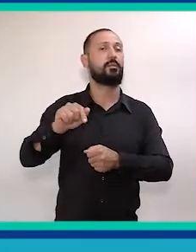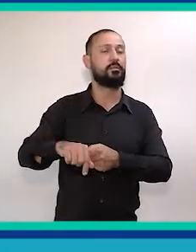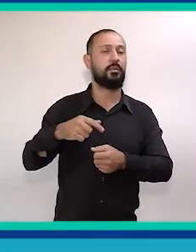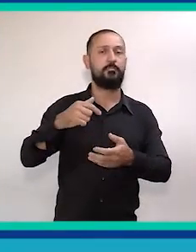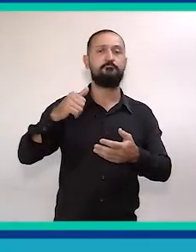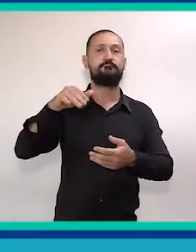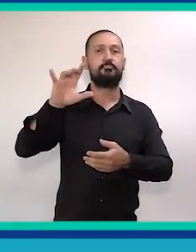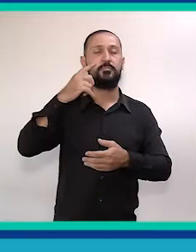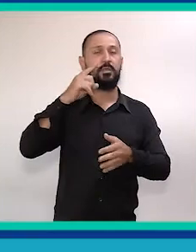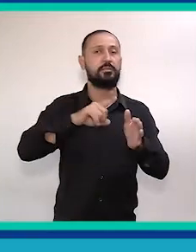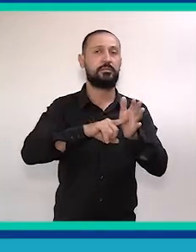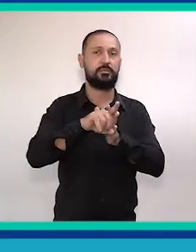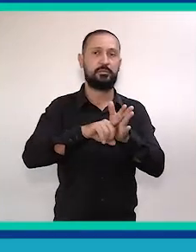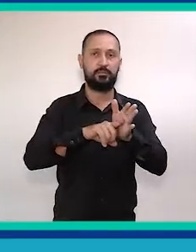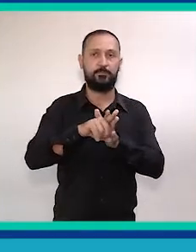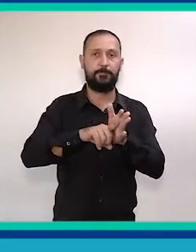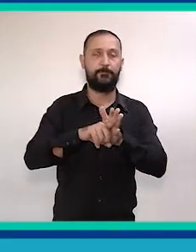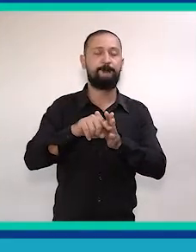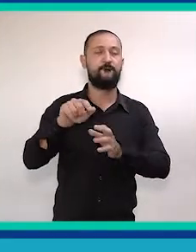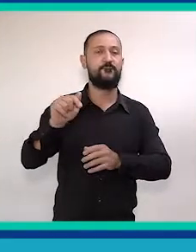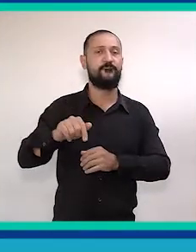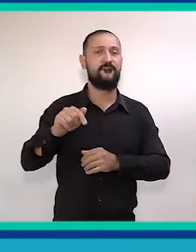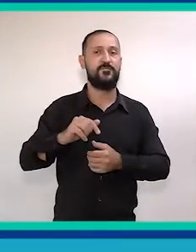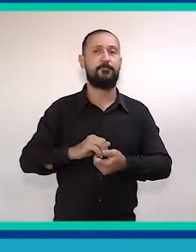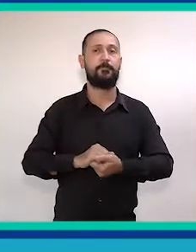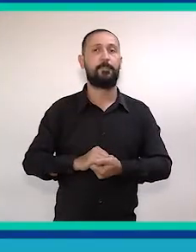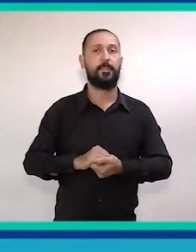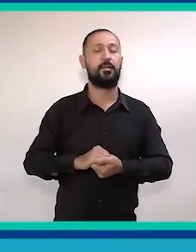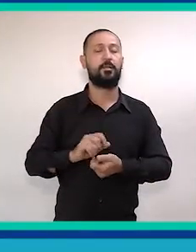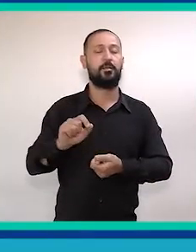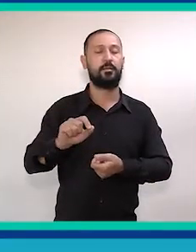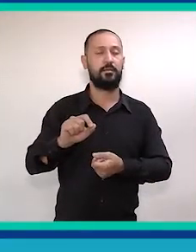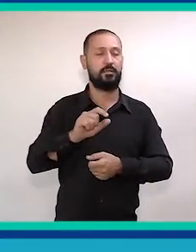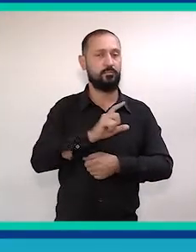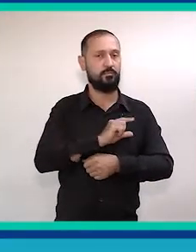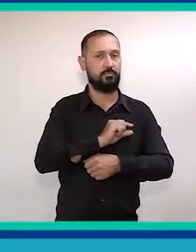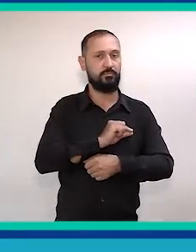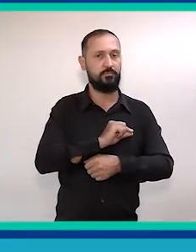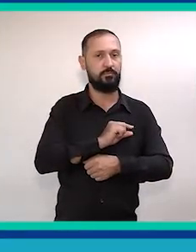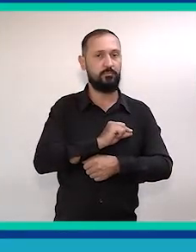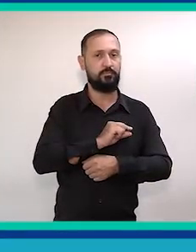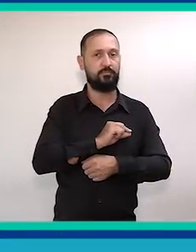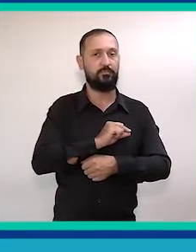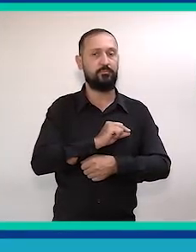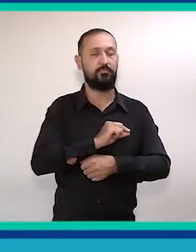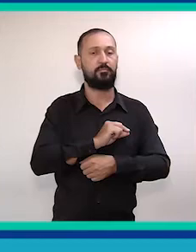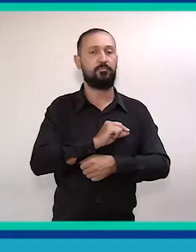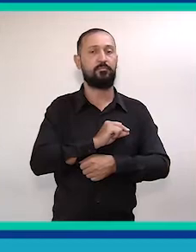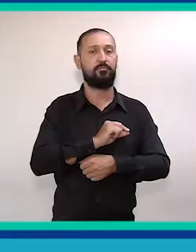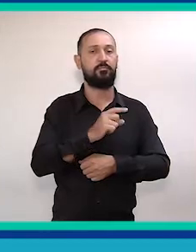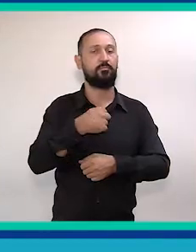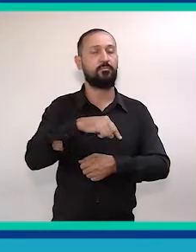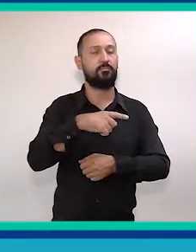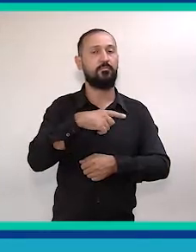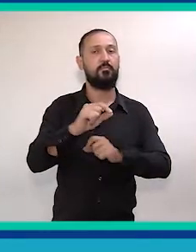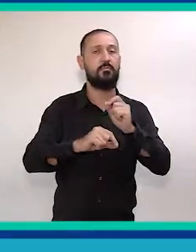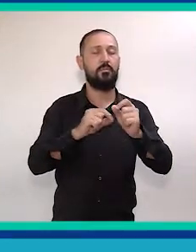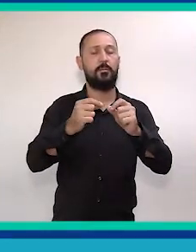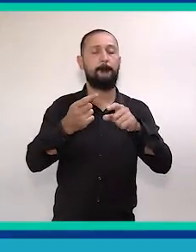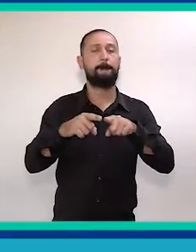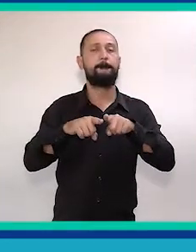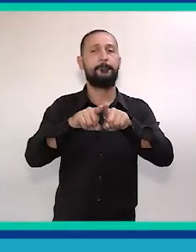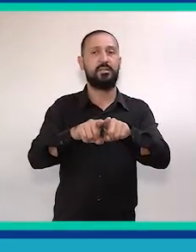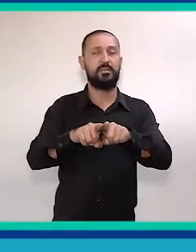tudo por aqui mesmo, a grande maioria dos procedimentos aqui na Universidade Católica Dom Bosco, mas a gente também contou